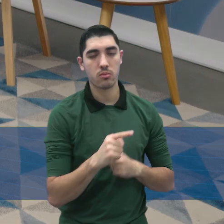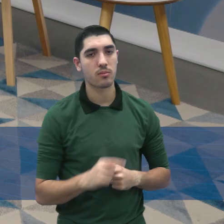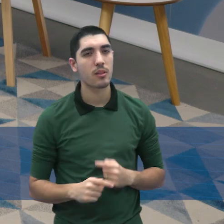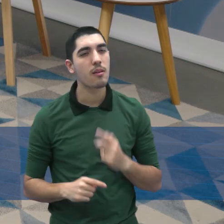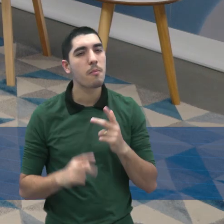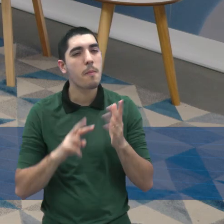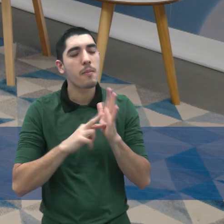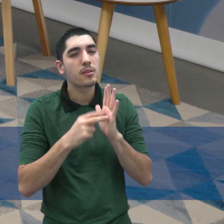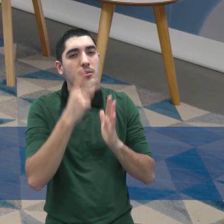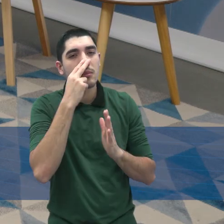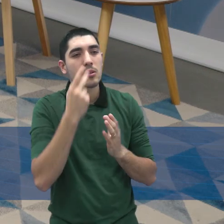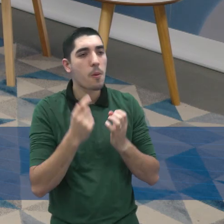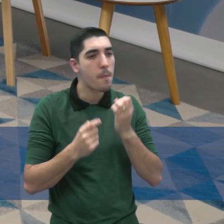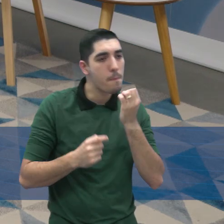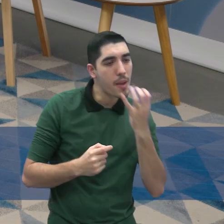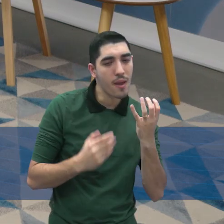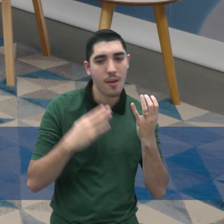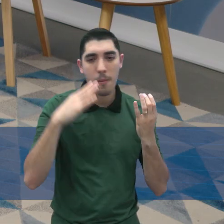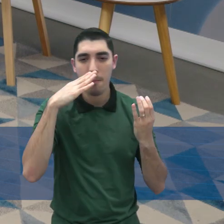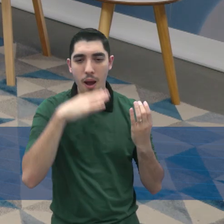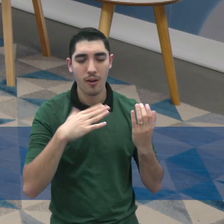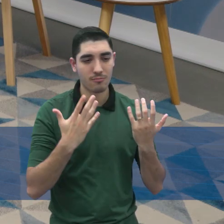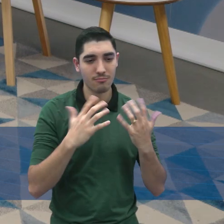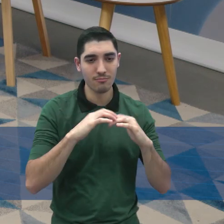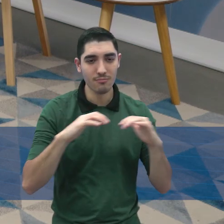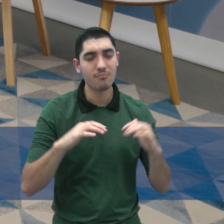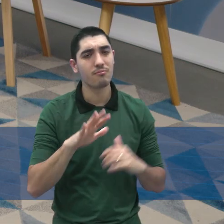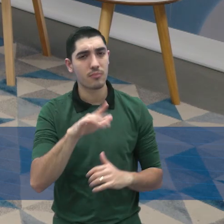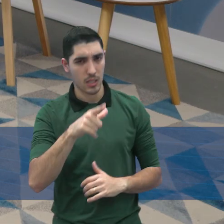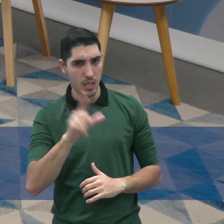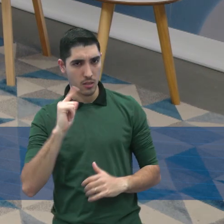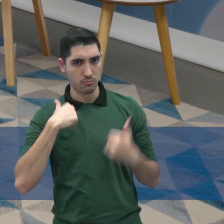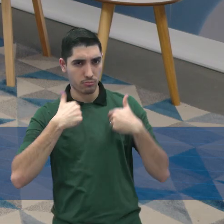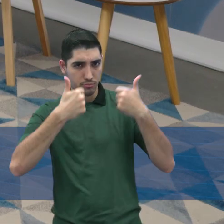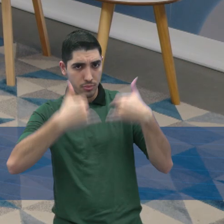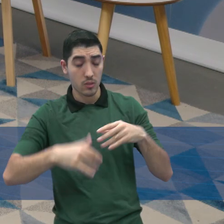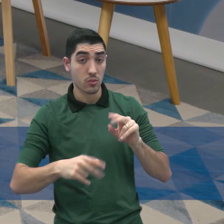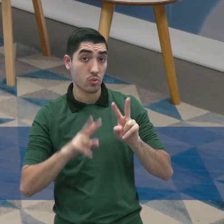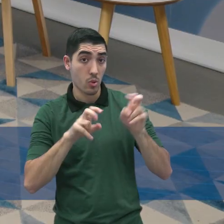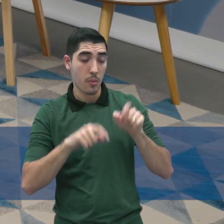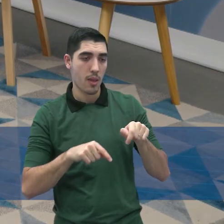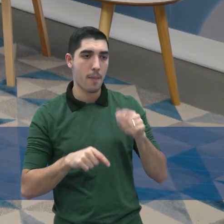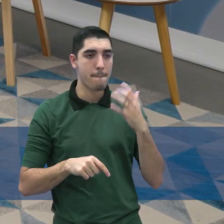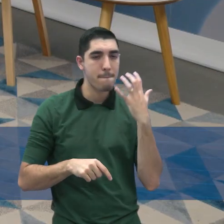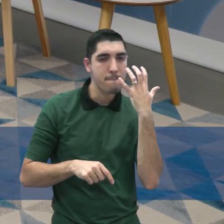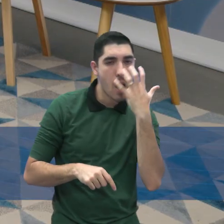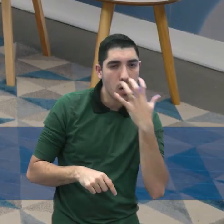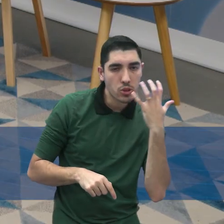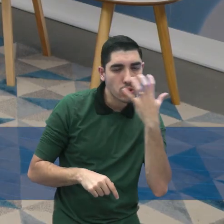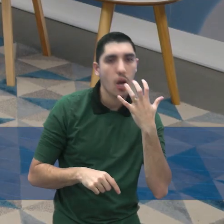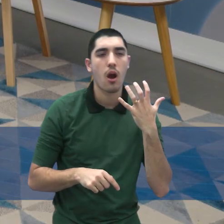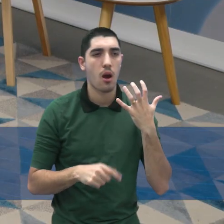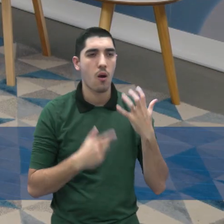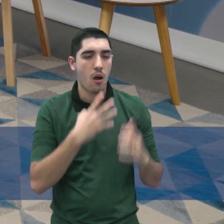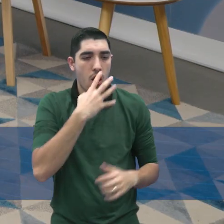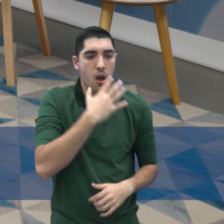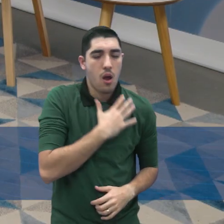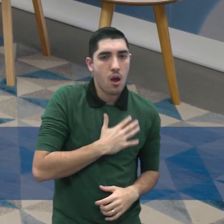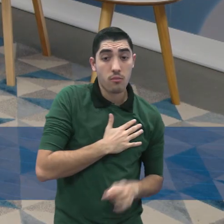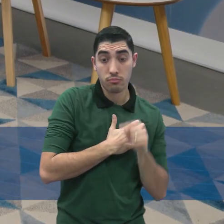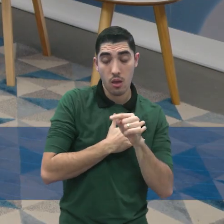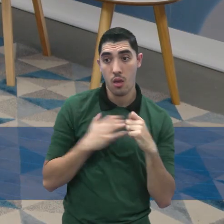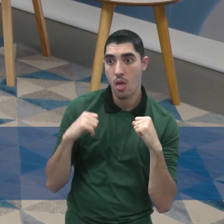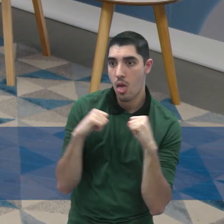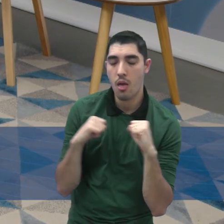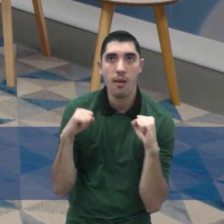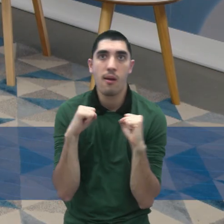com a Daniela, e um dos pontos que eu mencionei com ela é porque quando a gente pensa em paixão ou fanatismo, hoje, na sociedade atual, o que mais